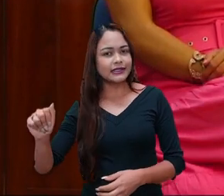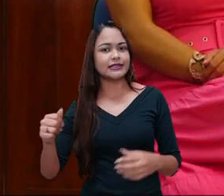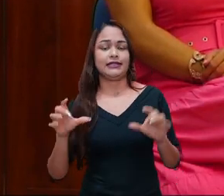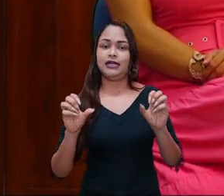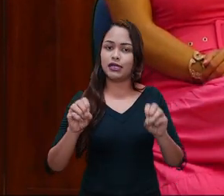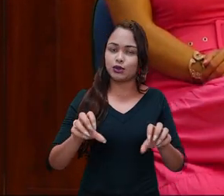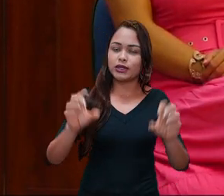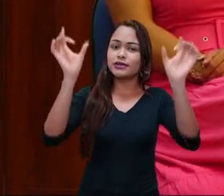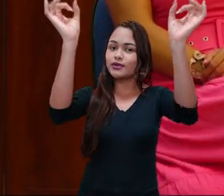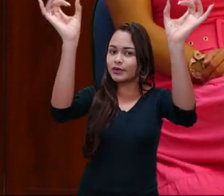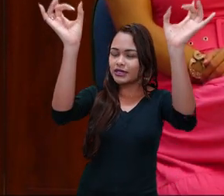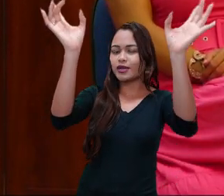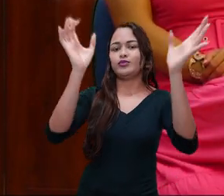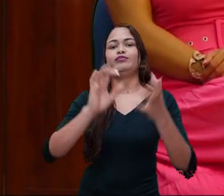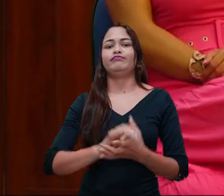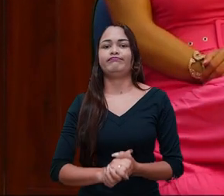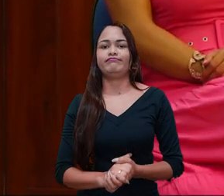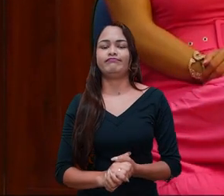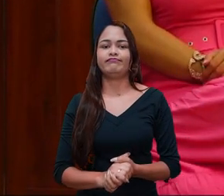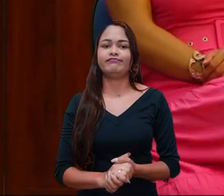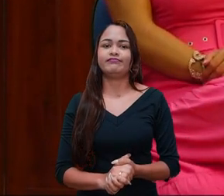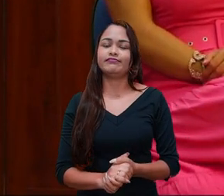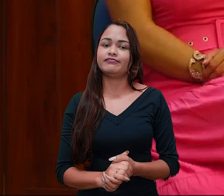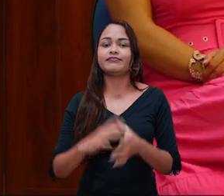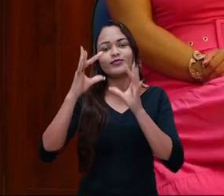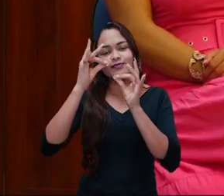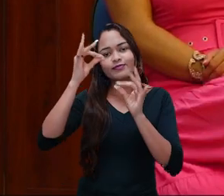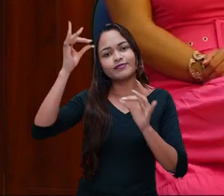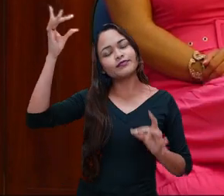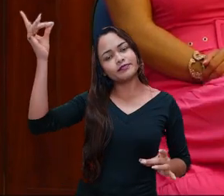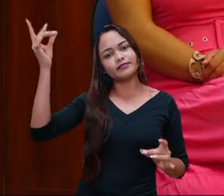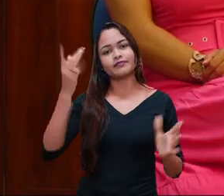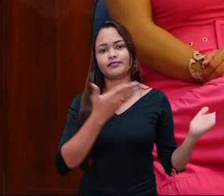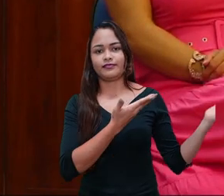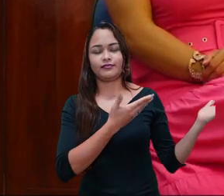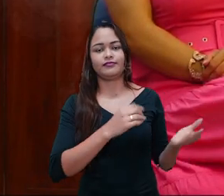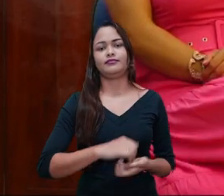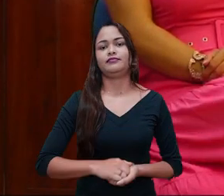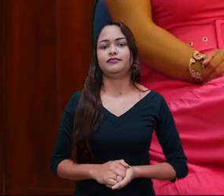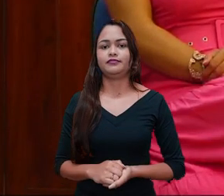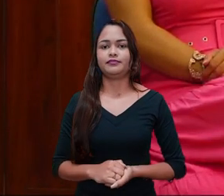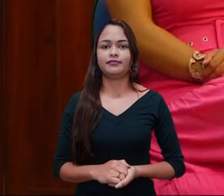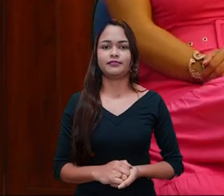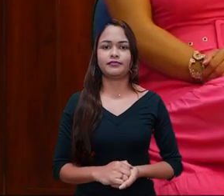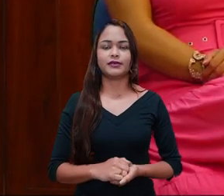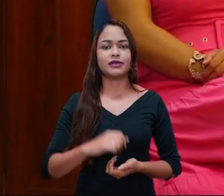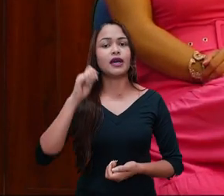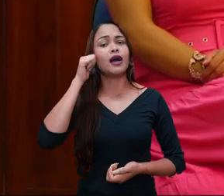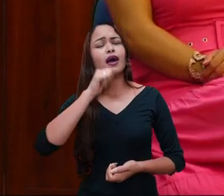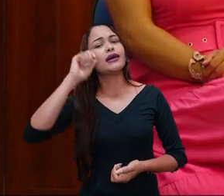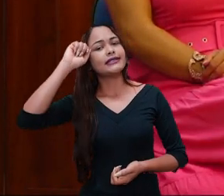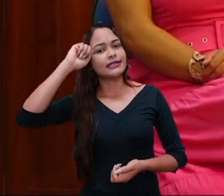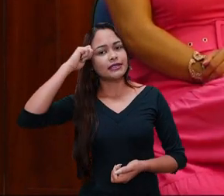atendimento educacional especializado. Antes de qualquer coisa, permitam que eu faça minha audiodescrição. Sou uma mulher